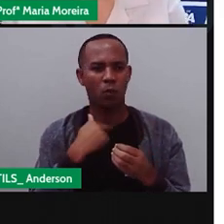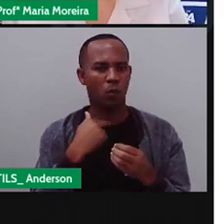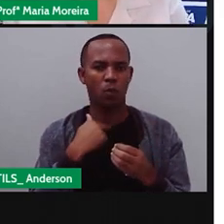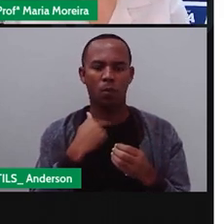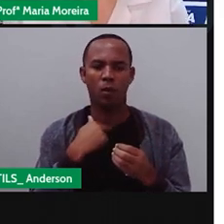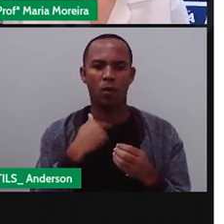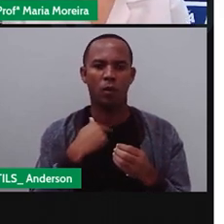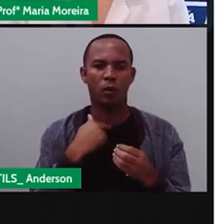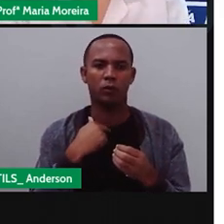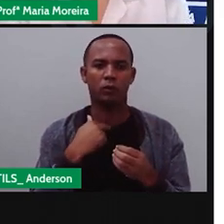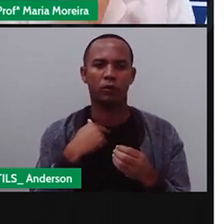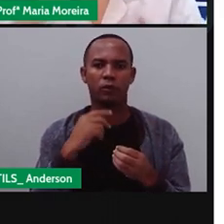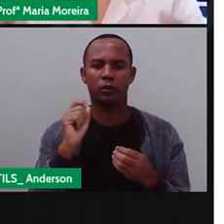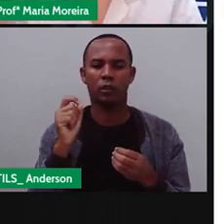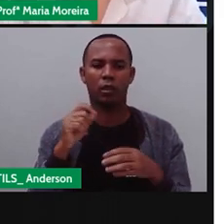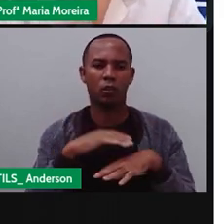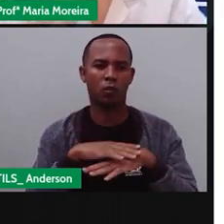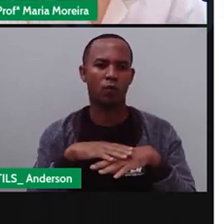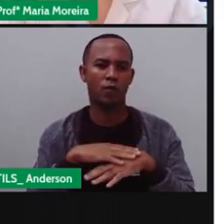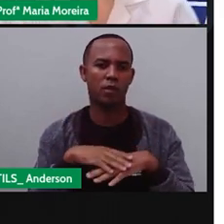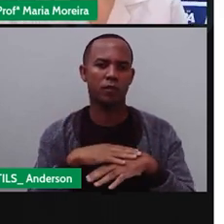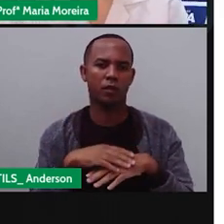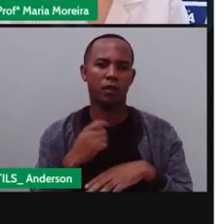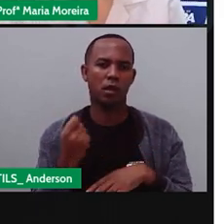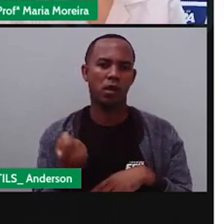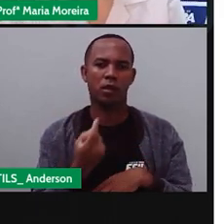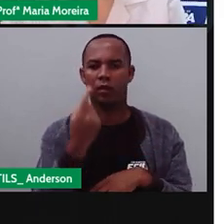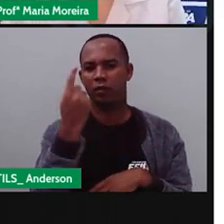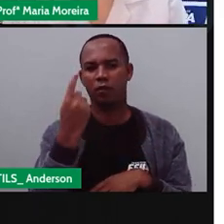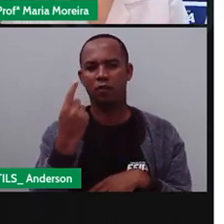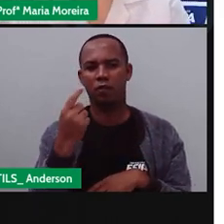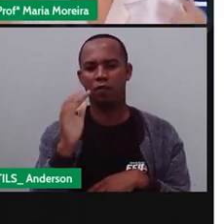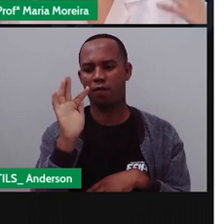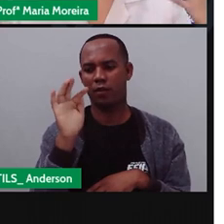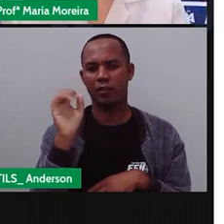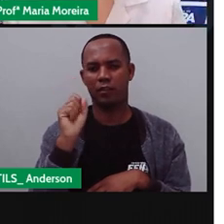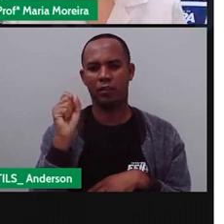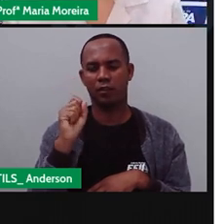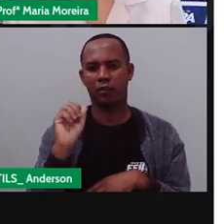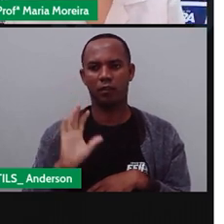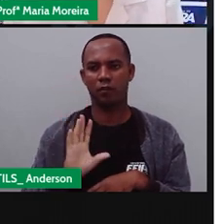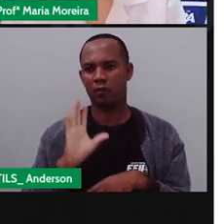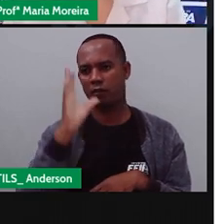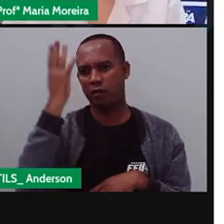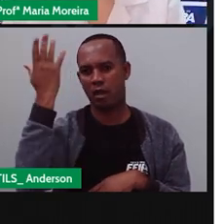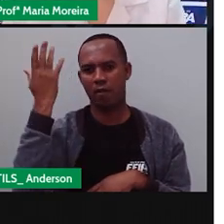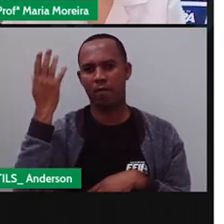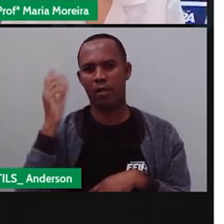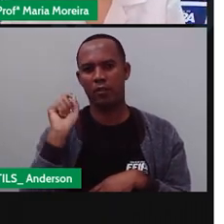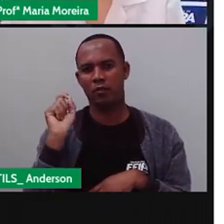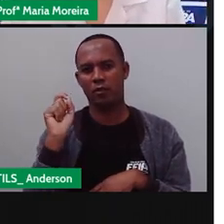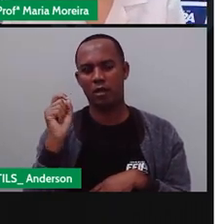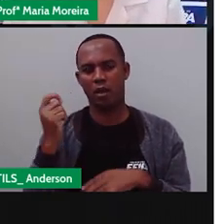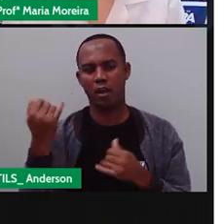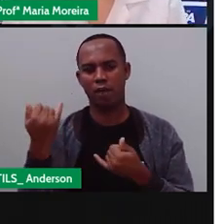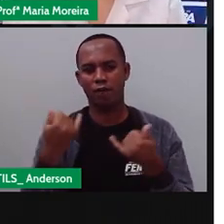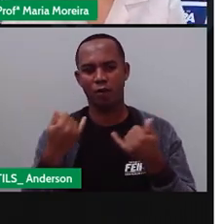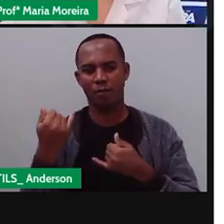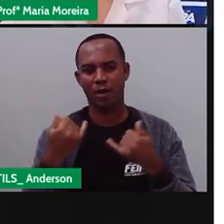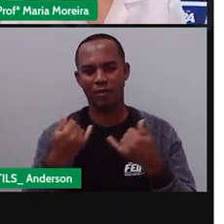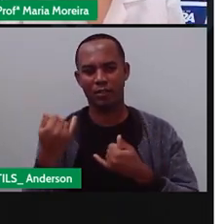aqui, né, estar conversando com o Anderson sobre Feira de Santana e, de repente, eu colocar uma informação, por